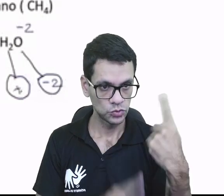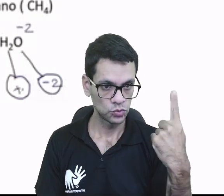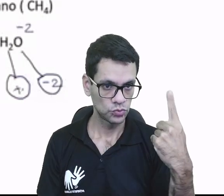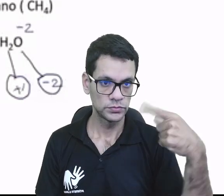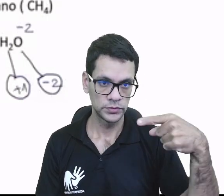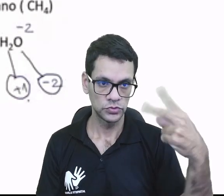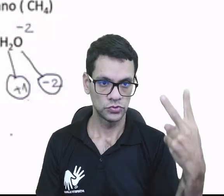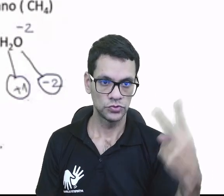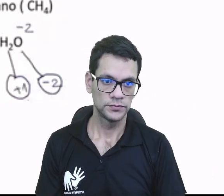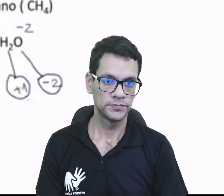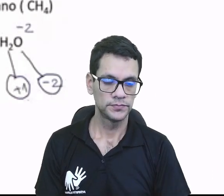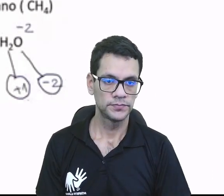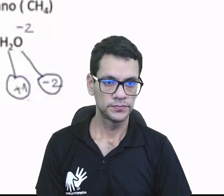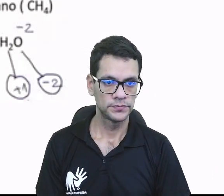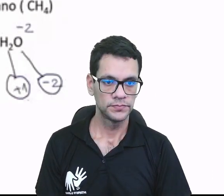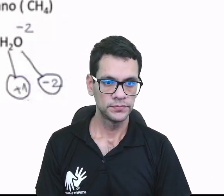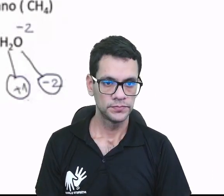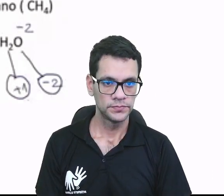1.